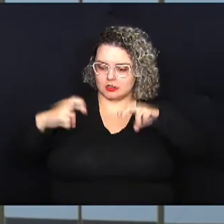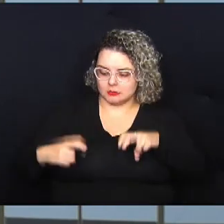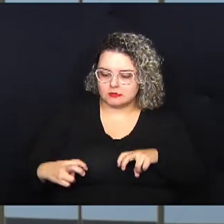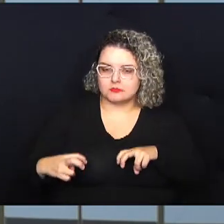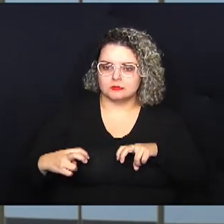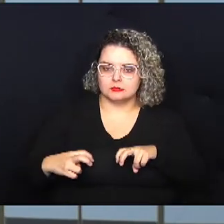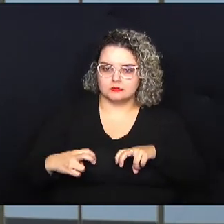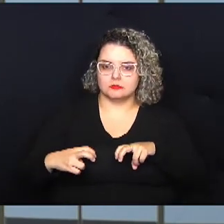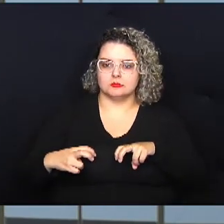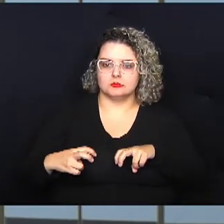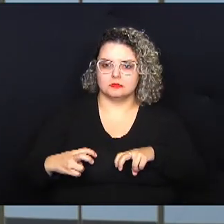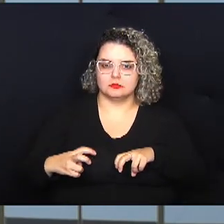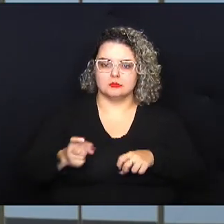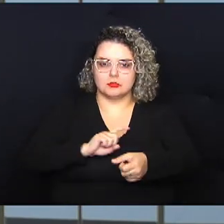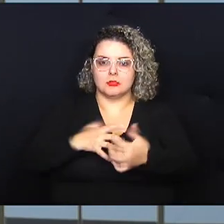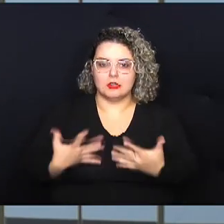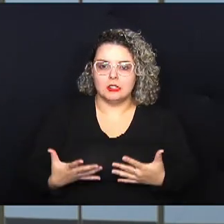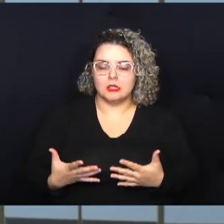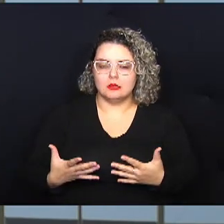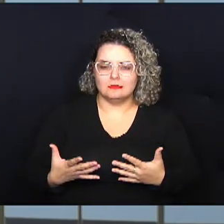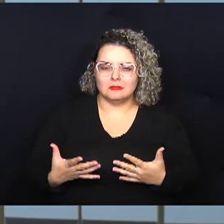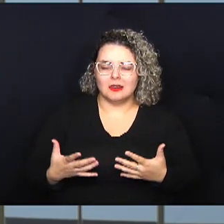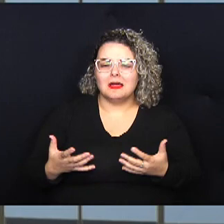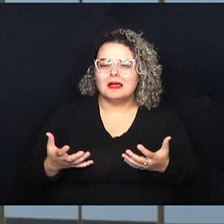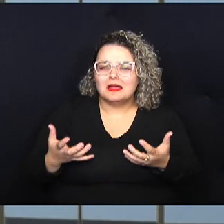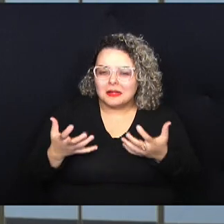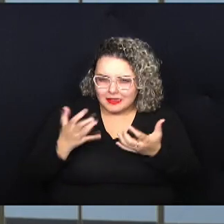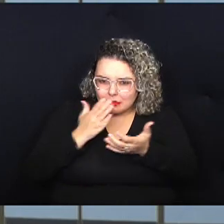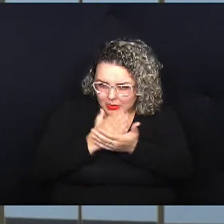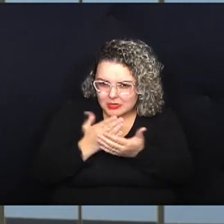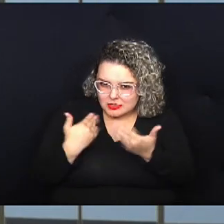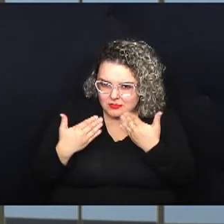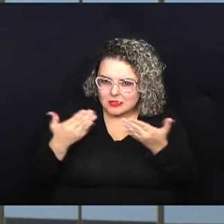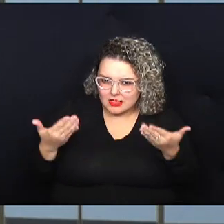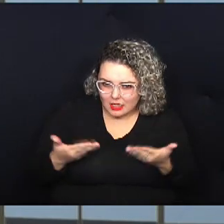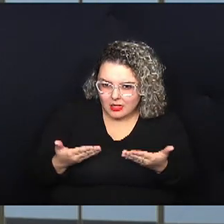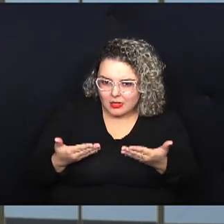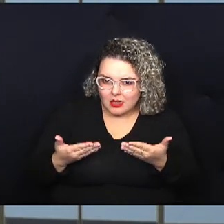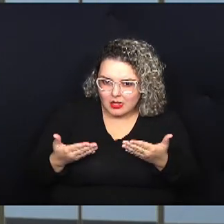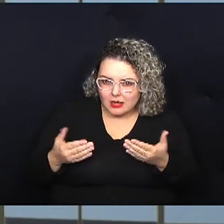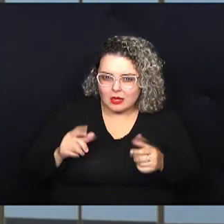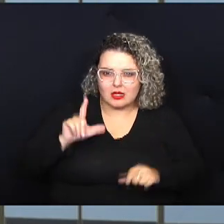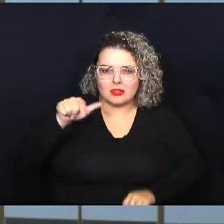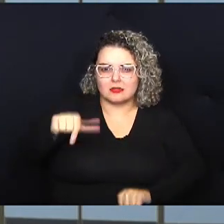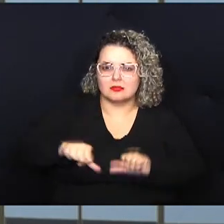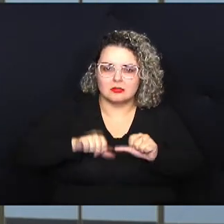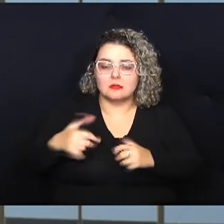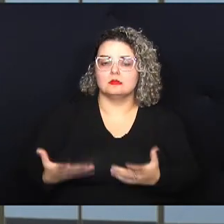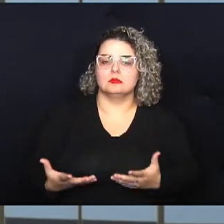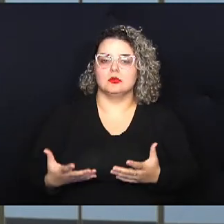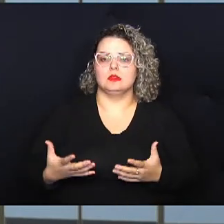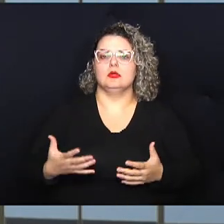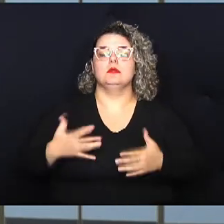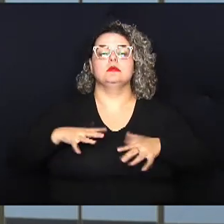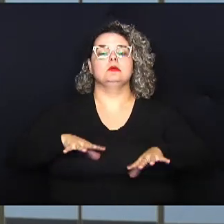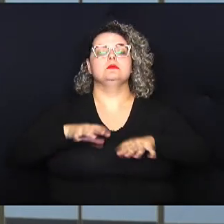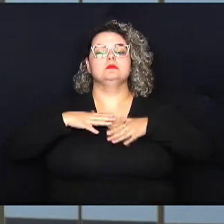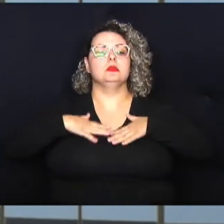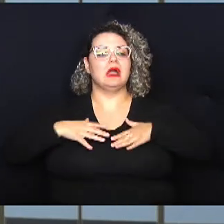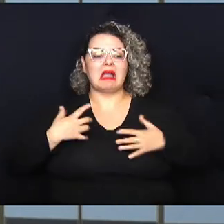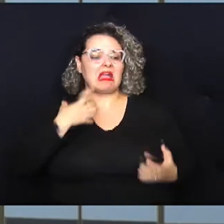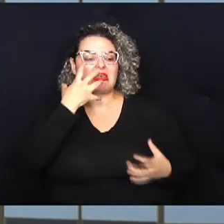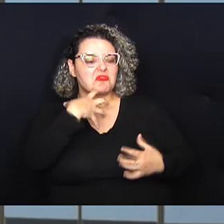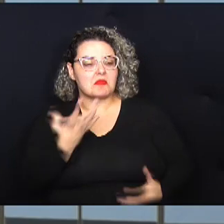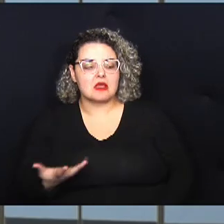pessoa se alterar, você quer deixar para a gente conversar no outro momento? Eu estou vendo que você está alterado. Mas eu estou bravo, então ok, vamos respirar, toma uma aguinha, a gente